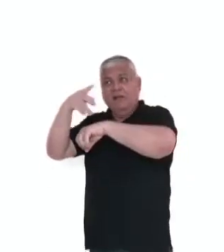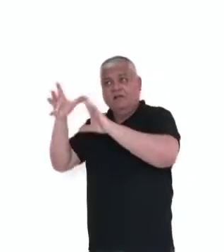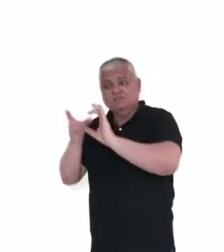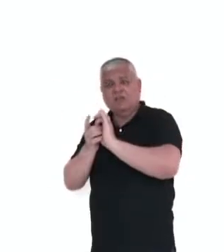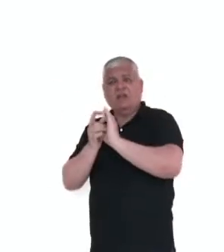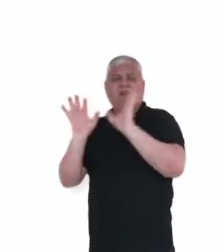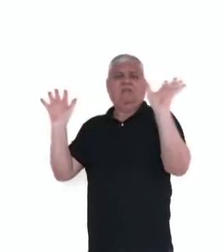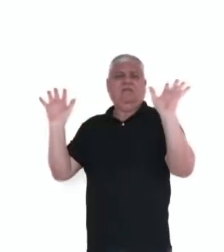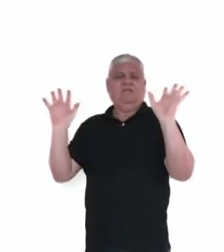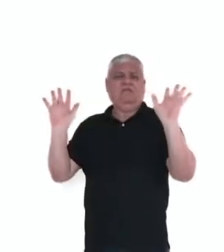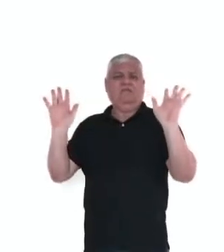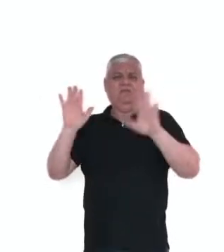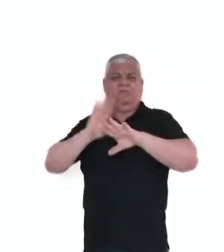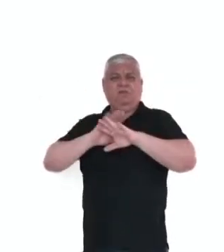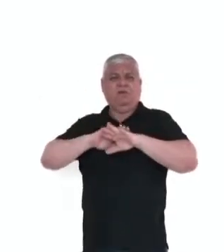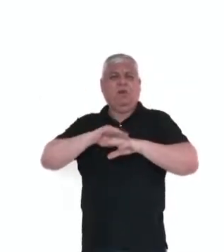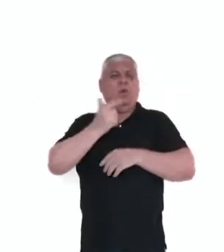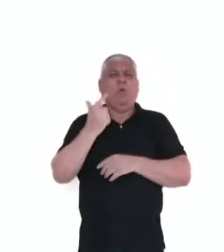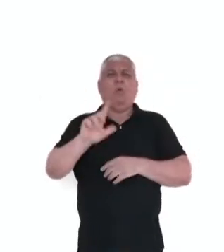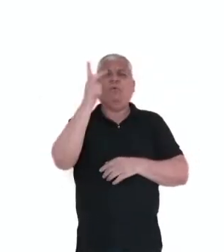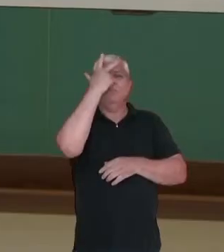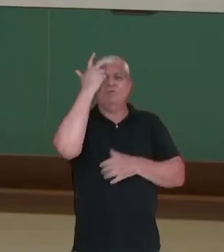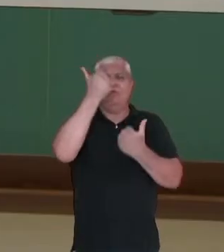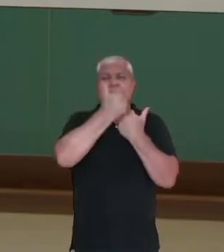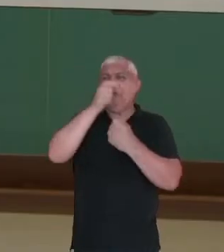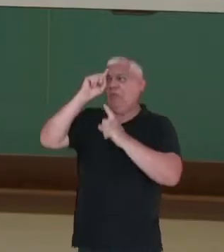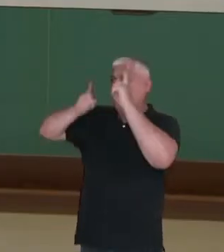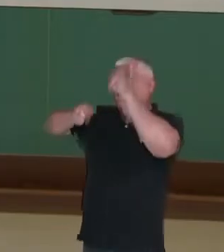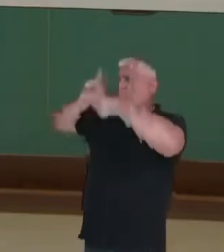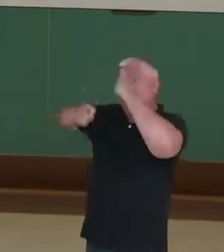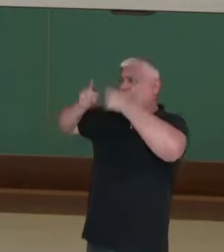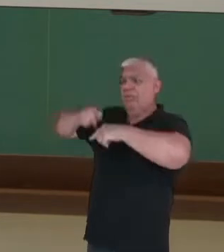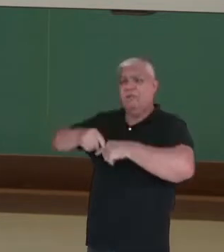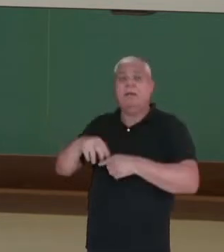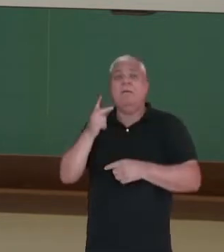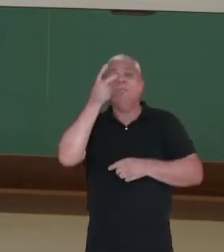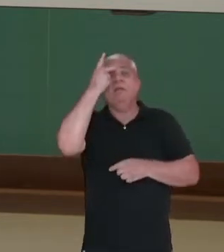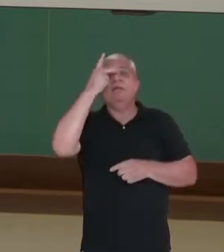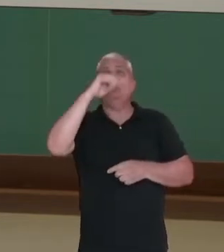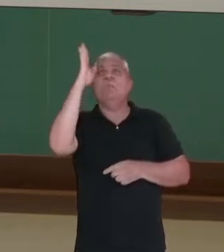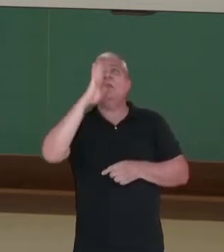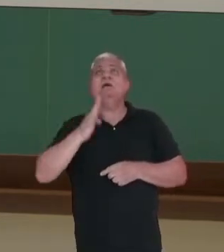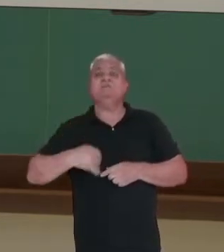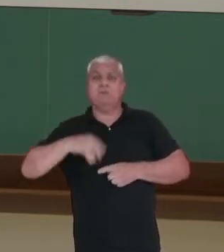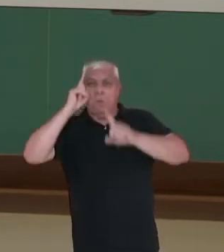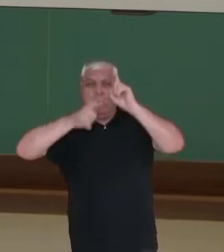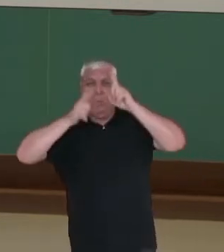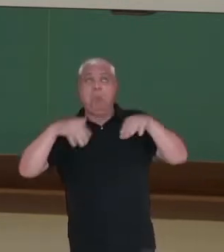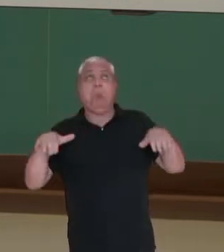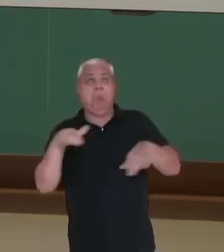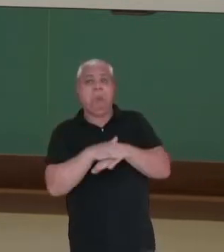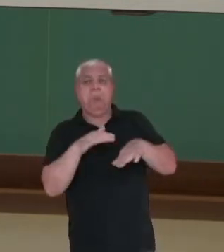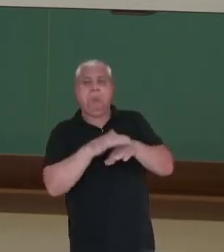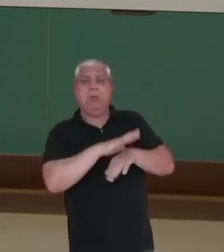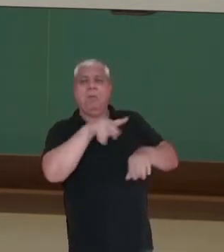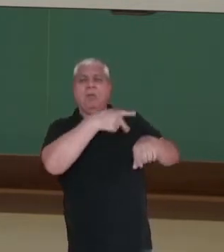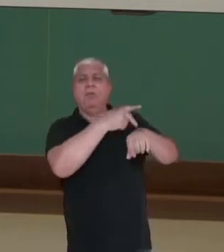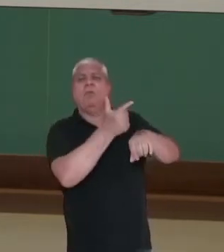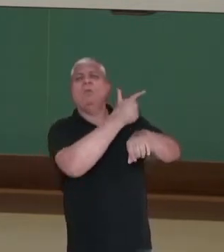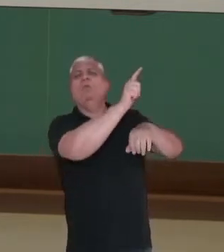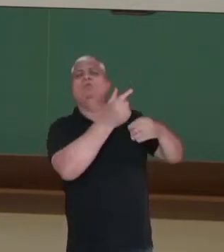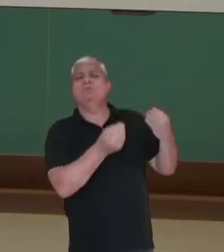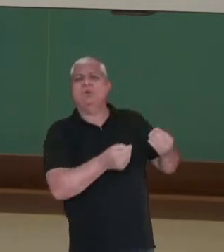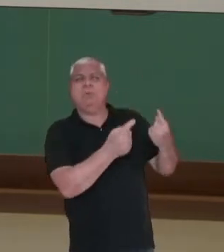próprio do que ser governado por outro. Então imagine, né, o Brasil sendo governado por outro país, né? você teria que seguir regras, ditames de